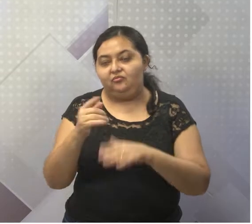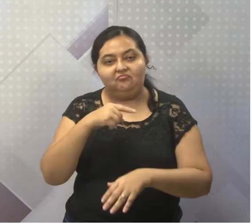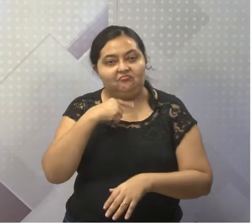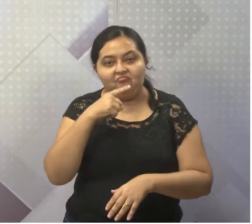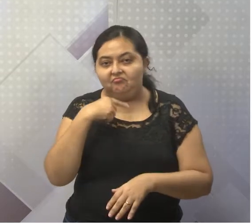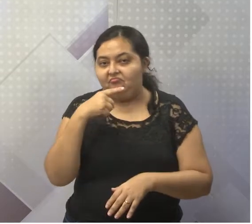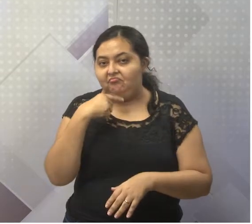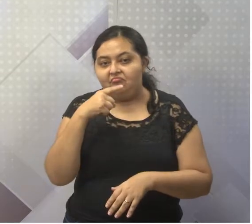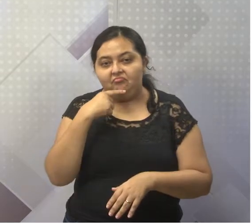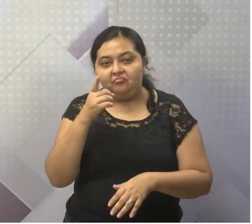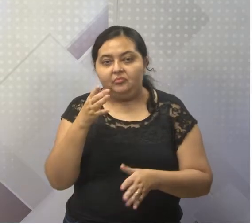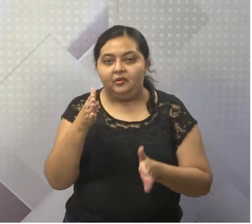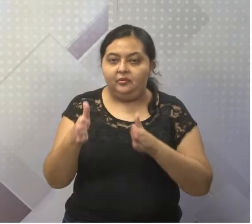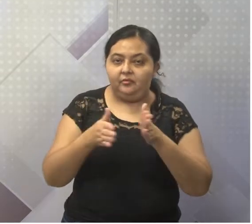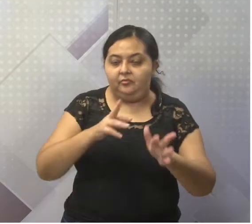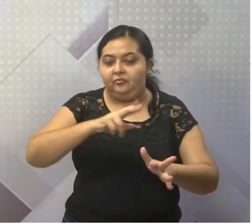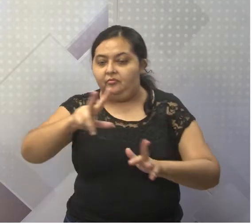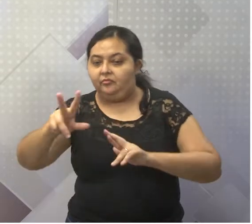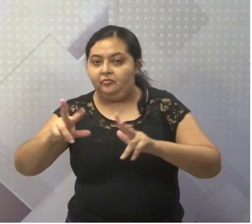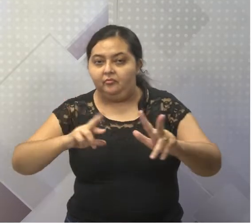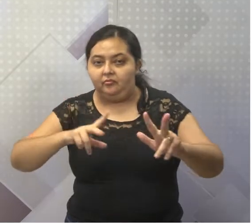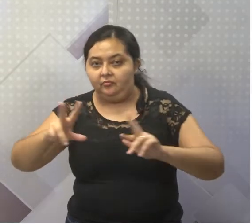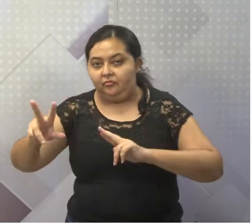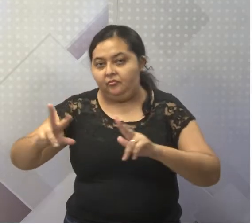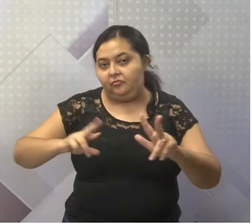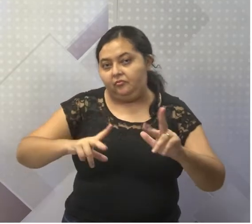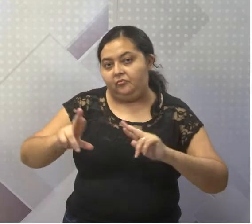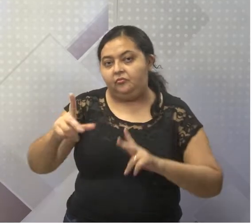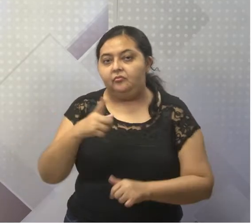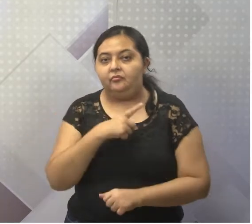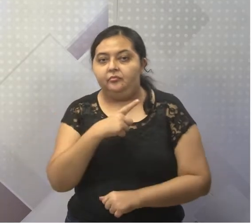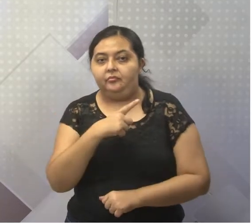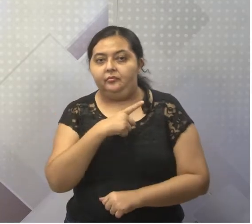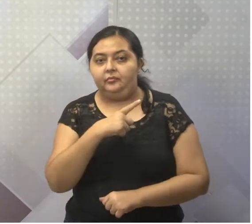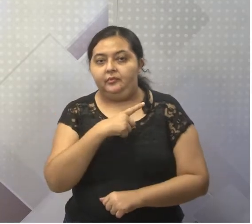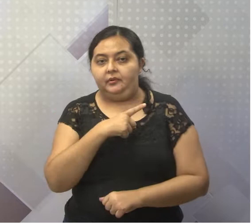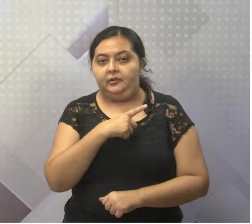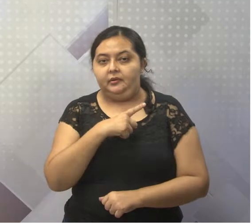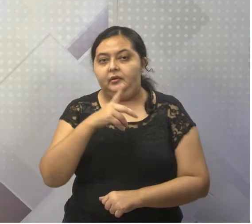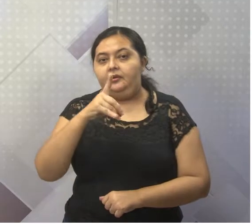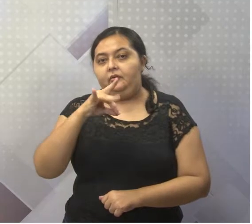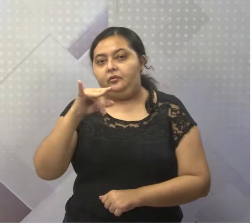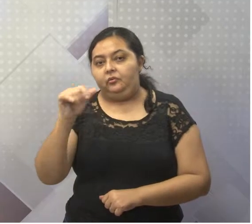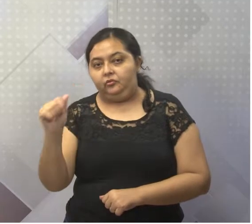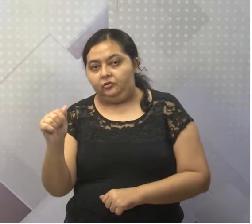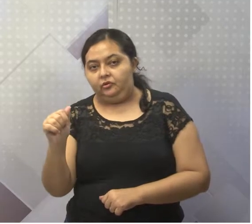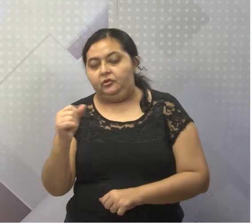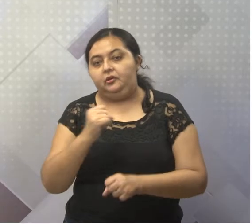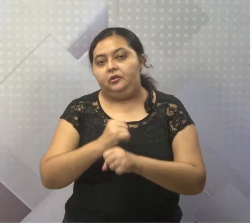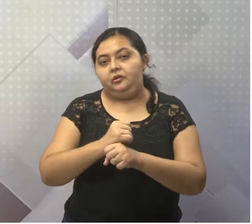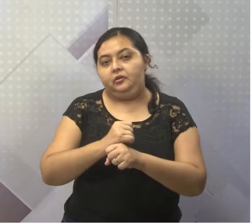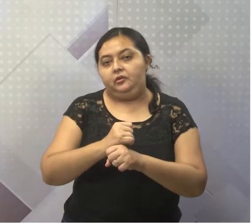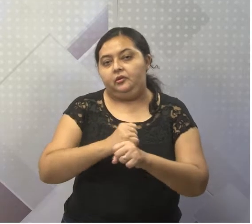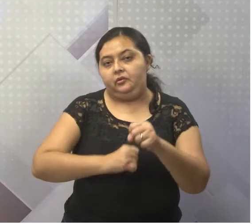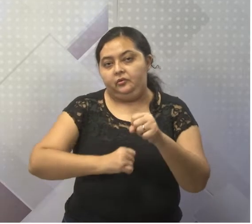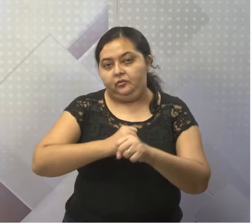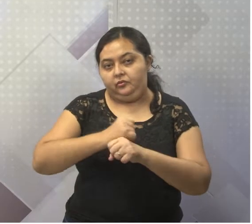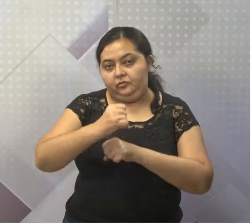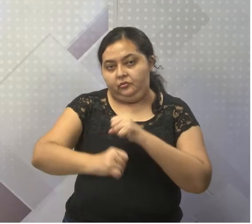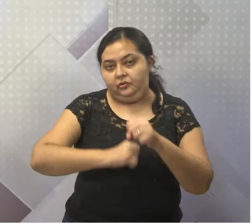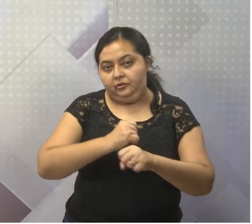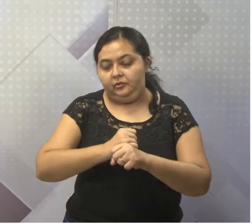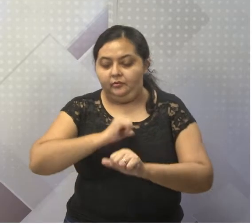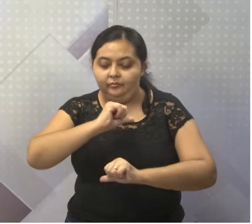em havendo variações e considere variações consideráveis nas datas conforme o autor apesar das